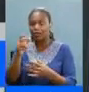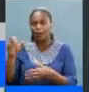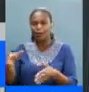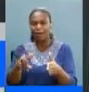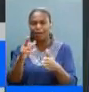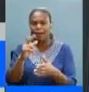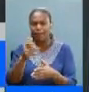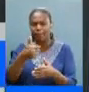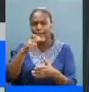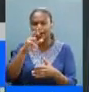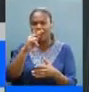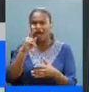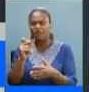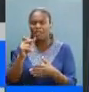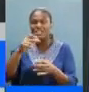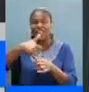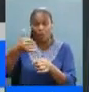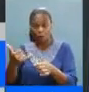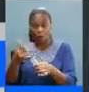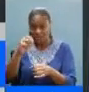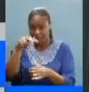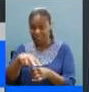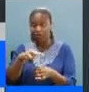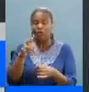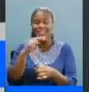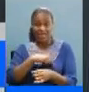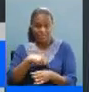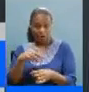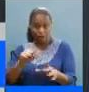de São Nicolau e Ribeira Grande de Santiago,